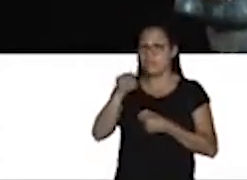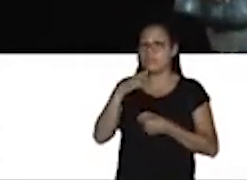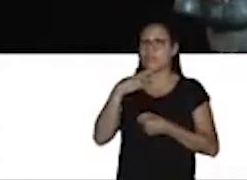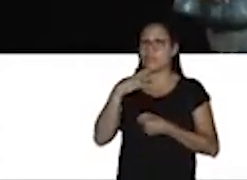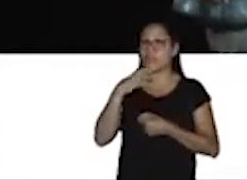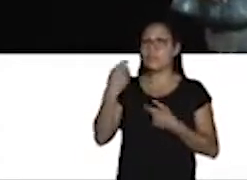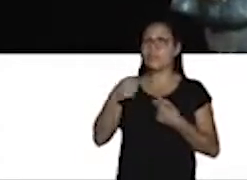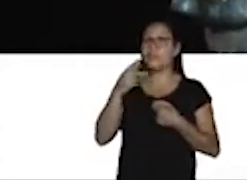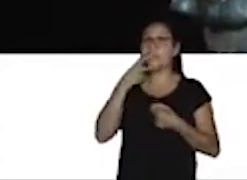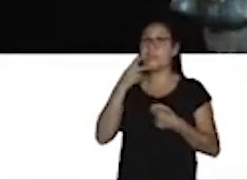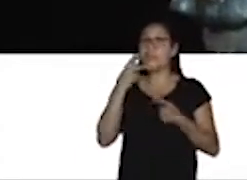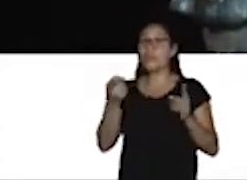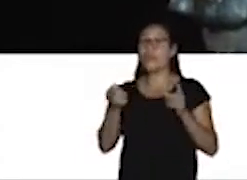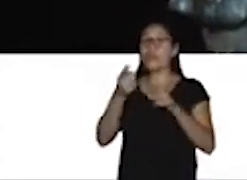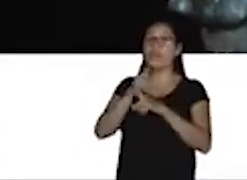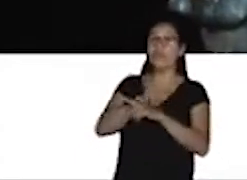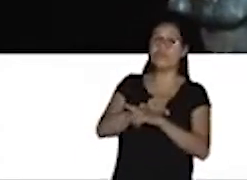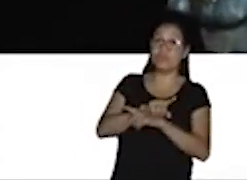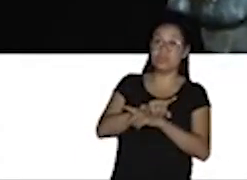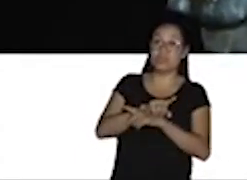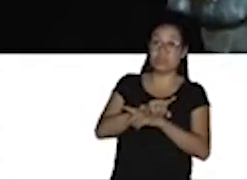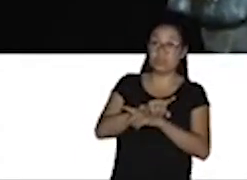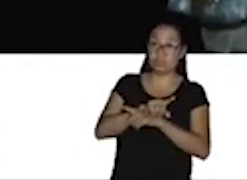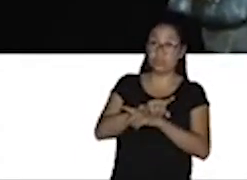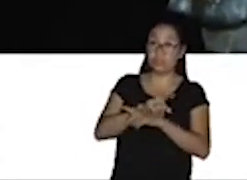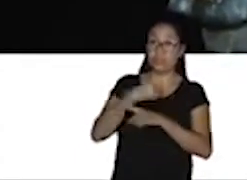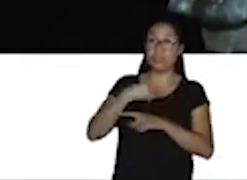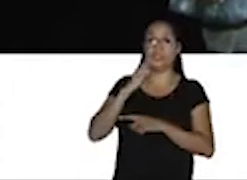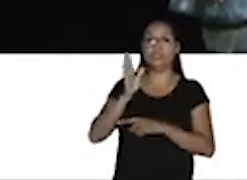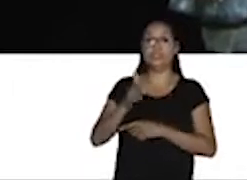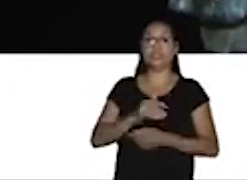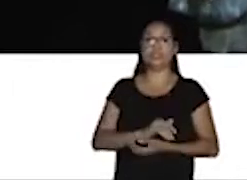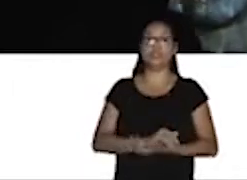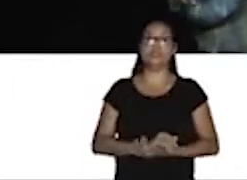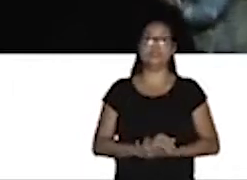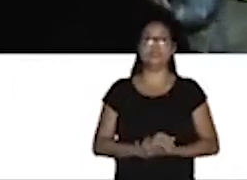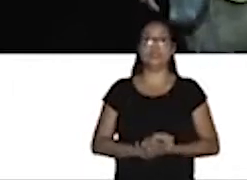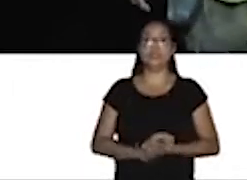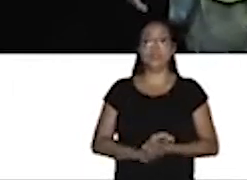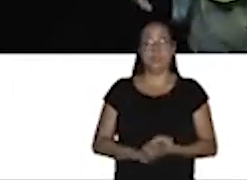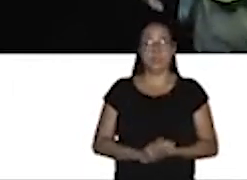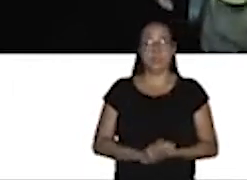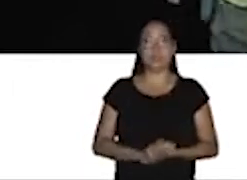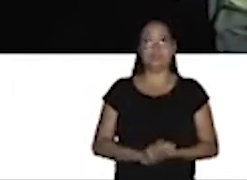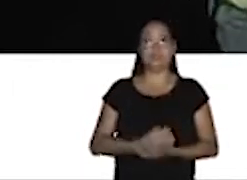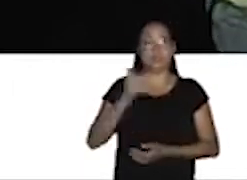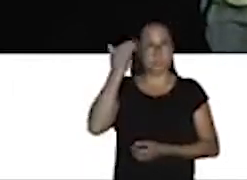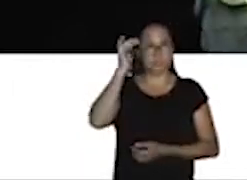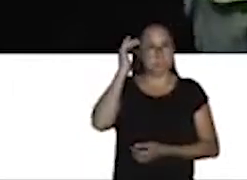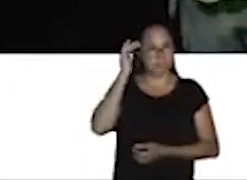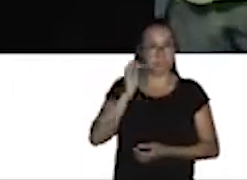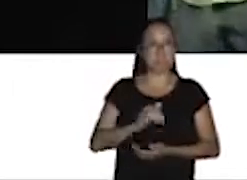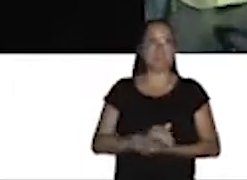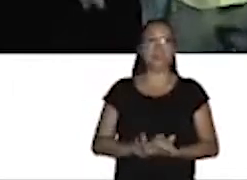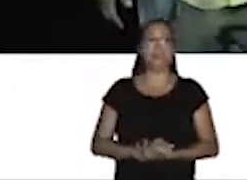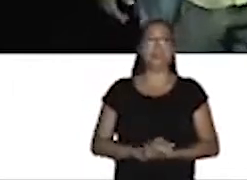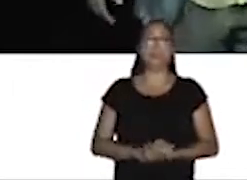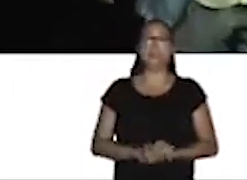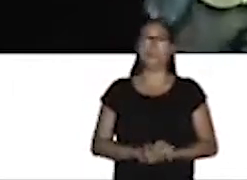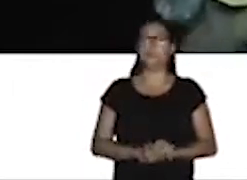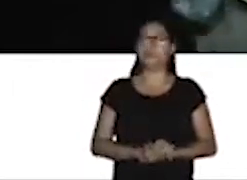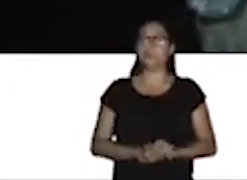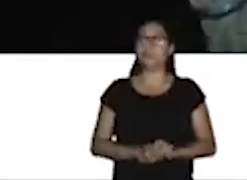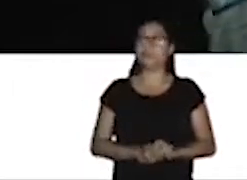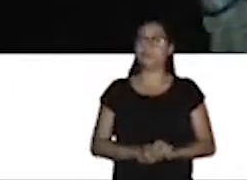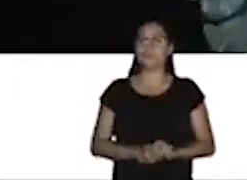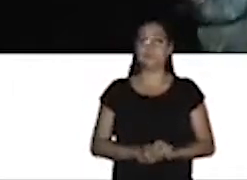frente, ao contrário, entendeu? Eu passei em Santa Maria, vocês têm que falar, eu passei a Maria na Santa. Ah! Entenderam agora? Agora entendi. Agora nós